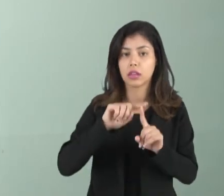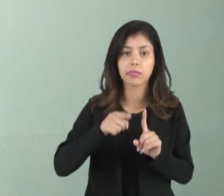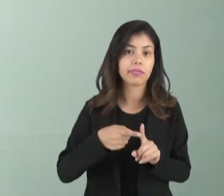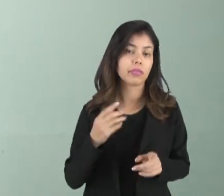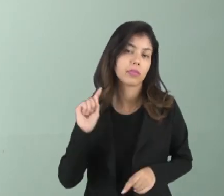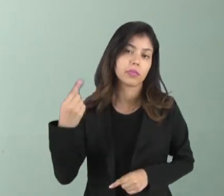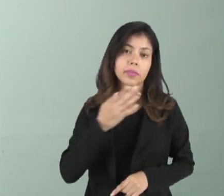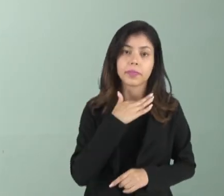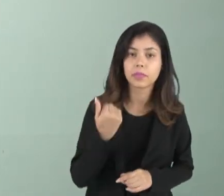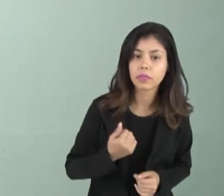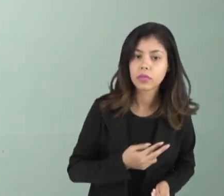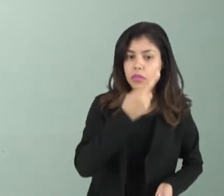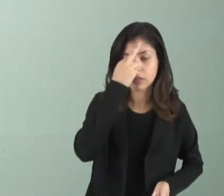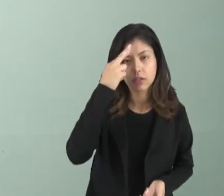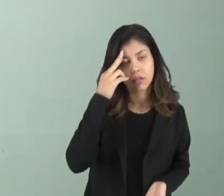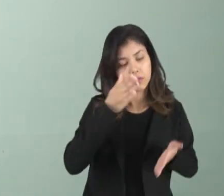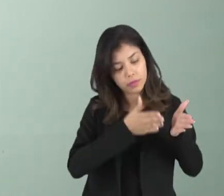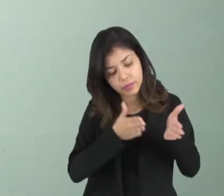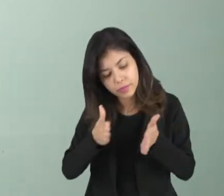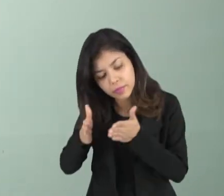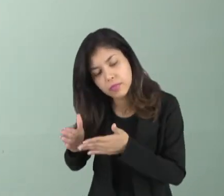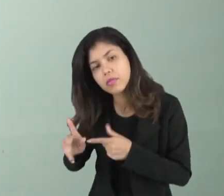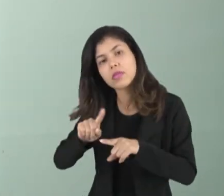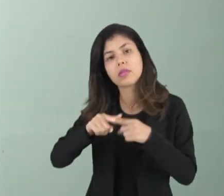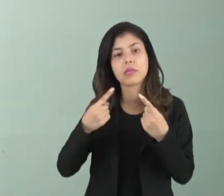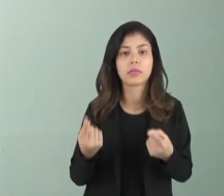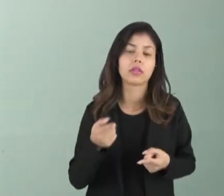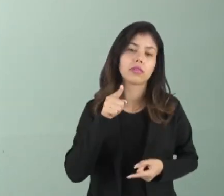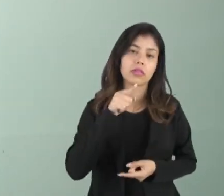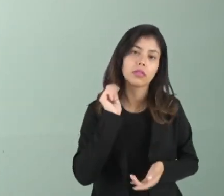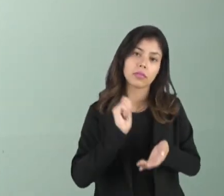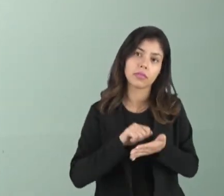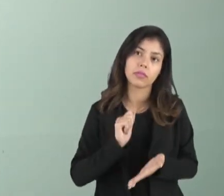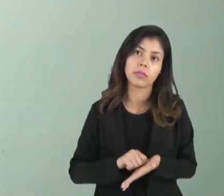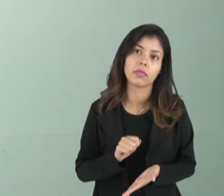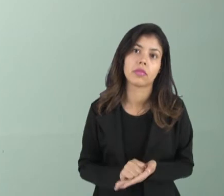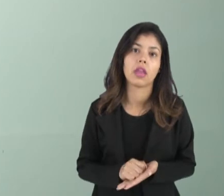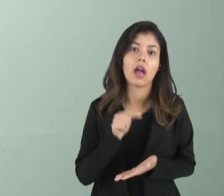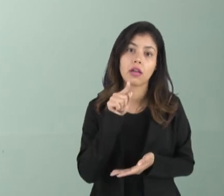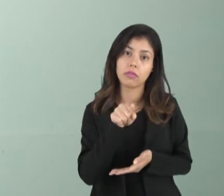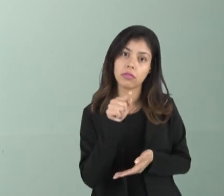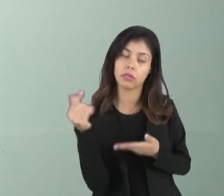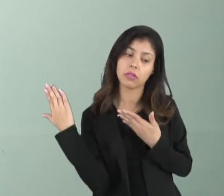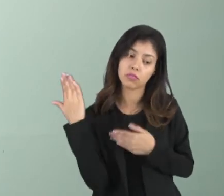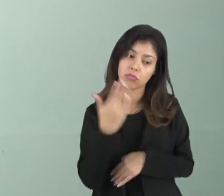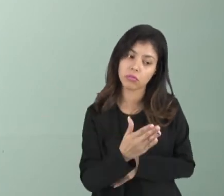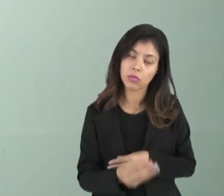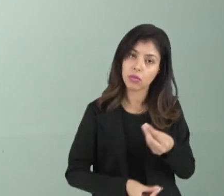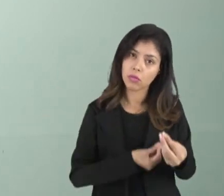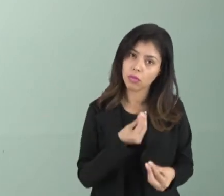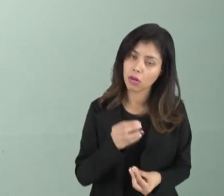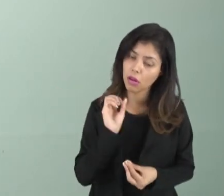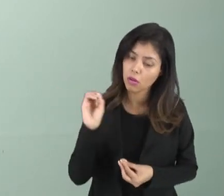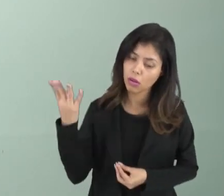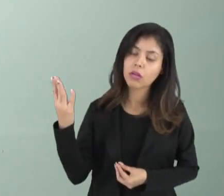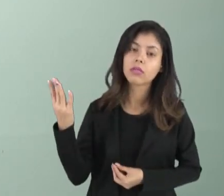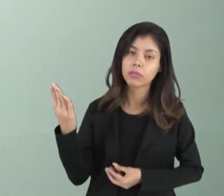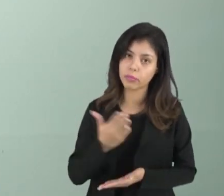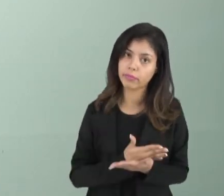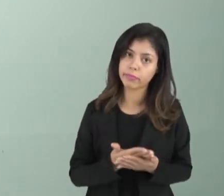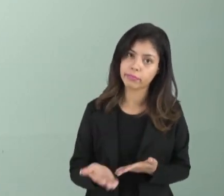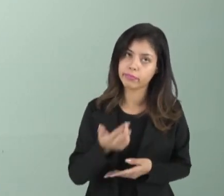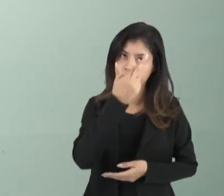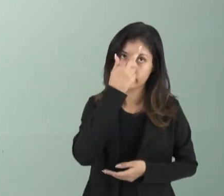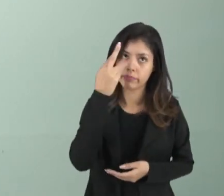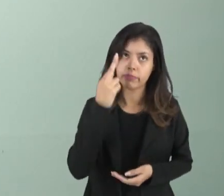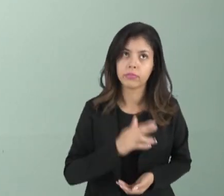histórias geralmente elas acompanham isso, mas você que está escrevendo, você que direciona por onde você quer começar, tá? A sua história.